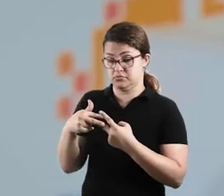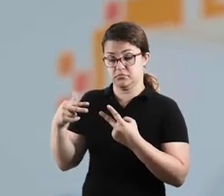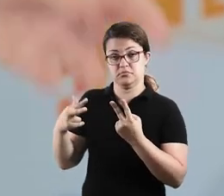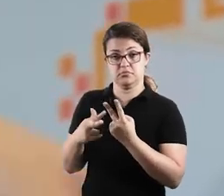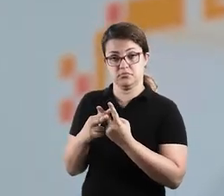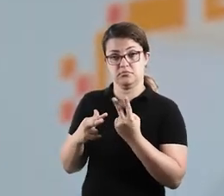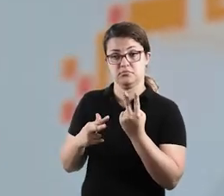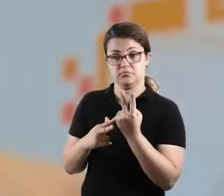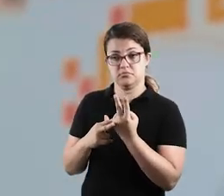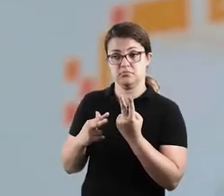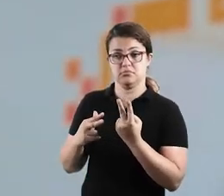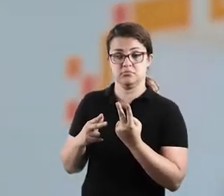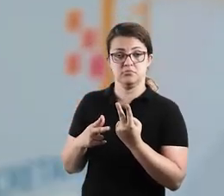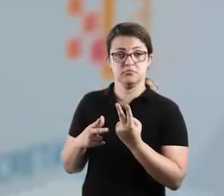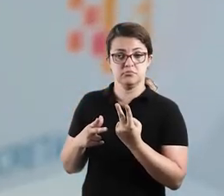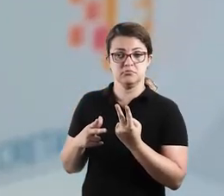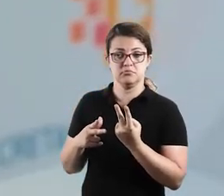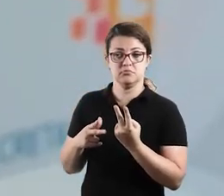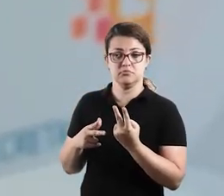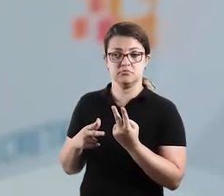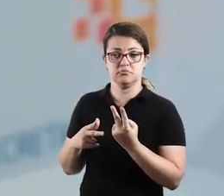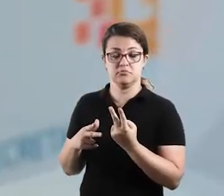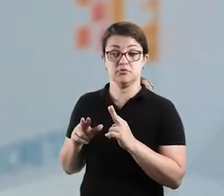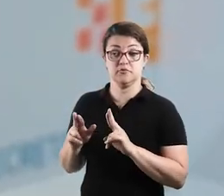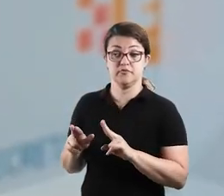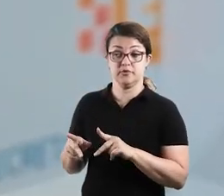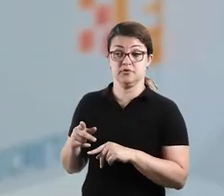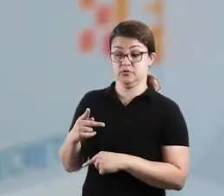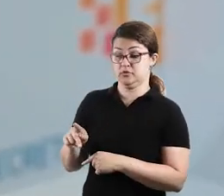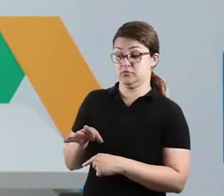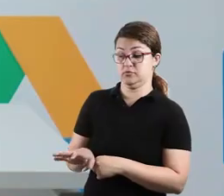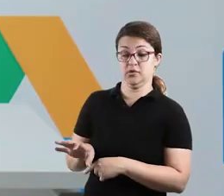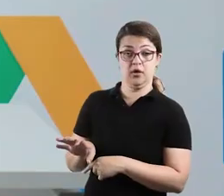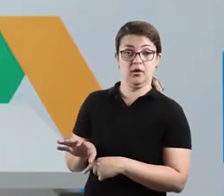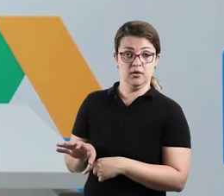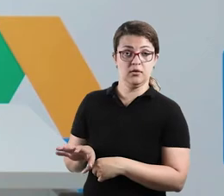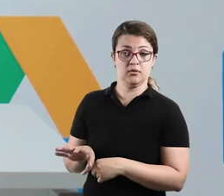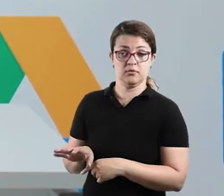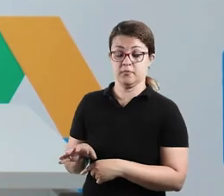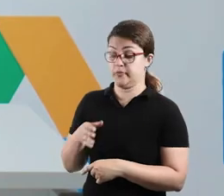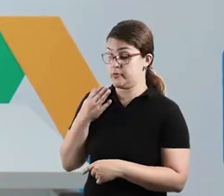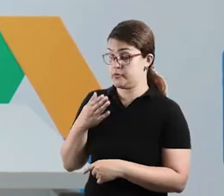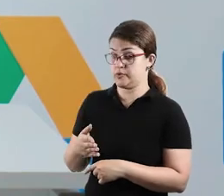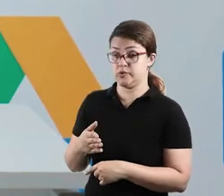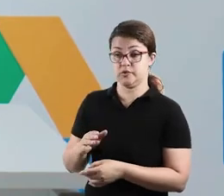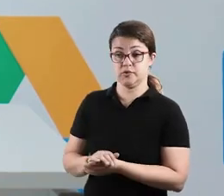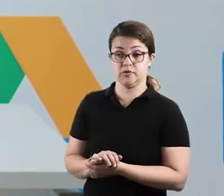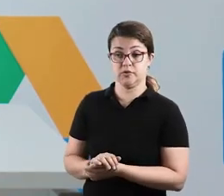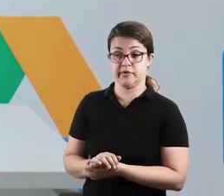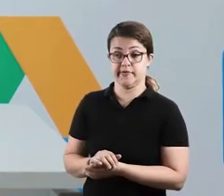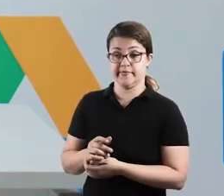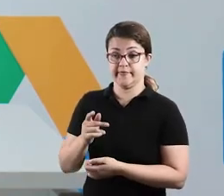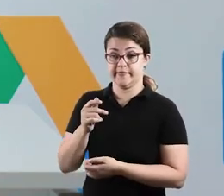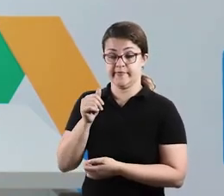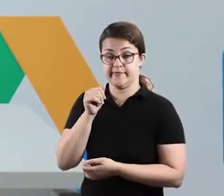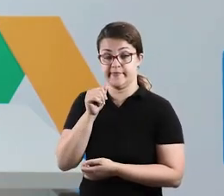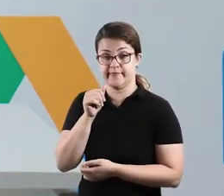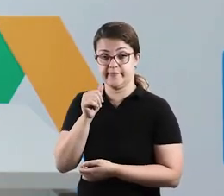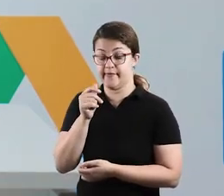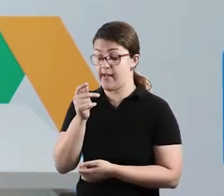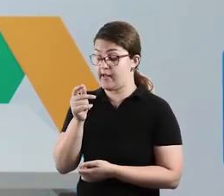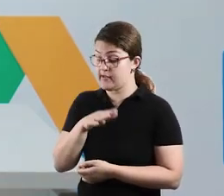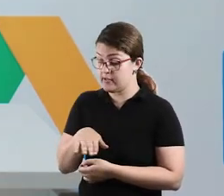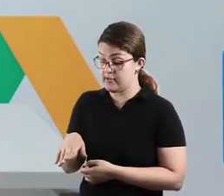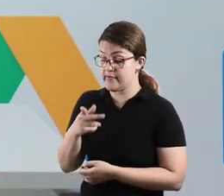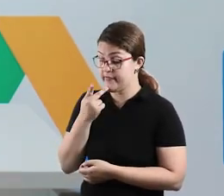E você pode deixar que ela trabalhe de uma maneira diferente. E aí você pode pedir que a criança vá narrando para você qual forma ela